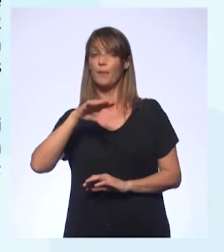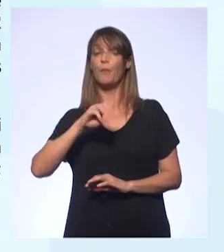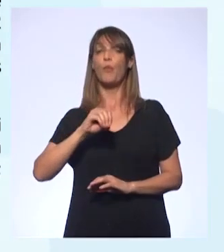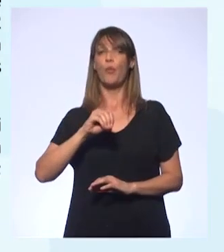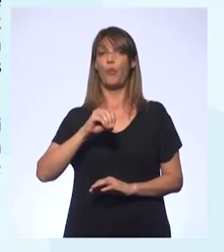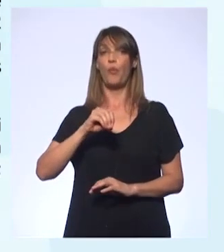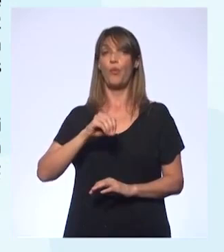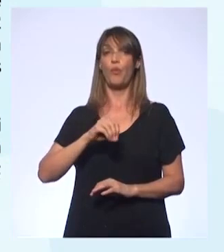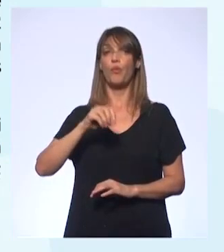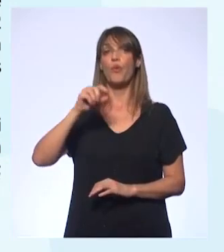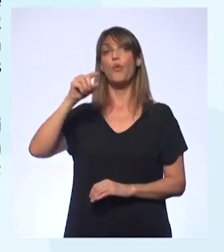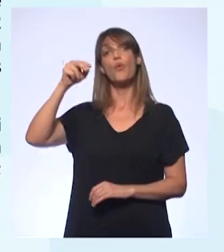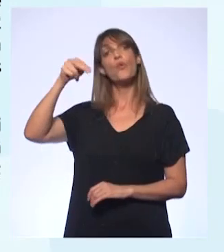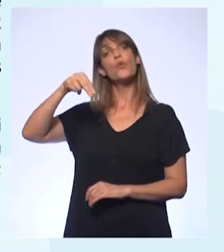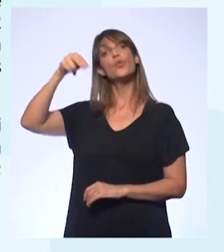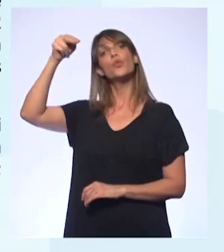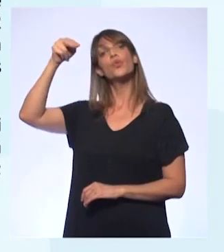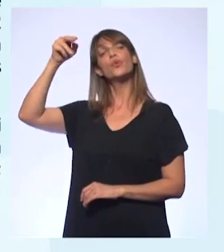possui